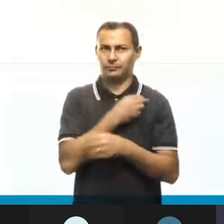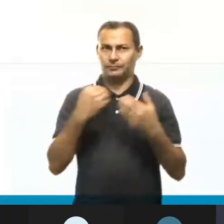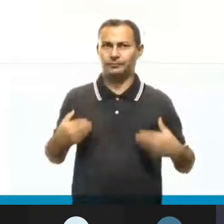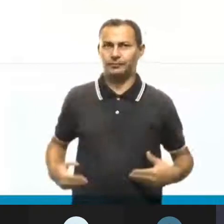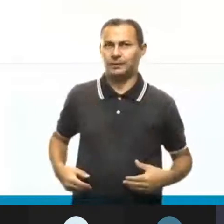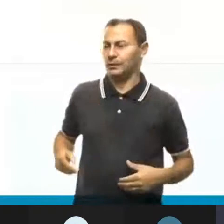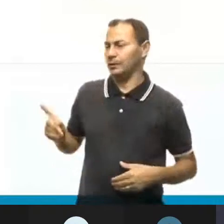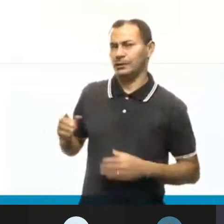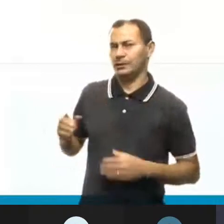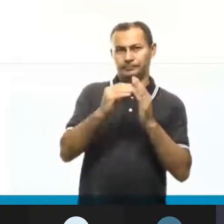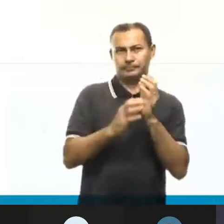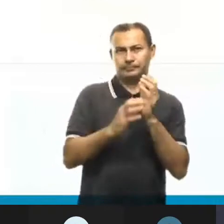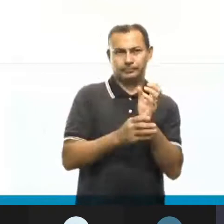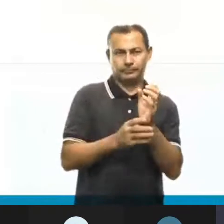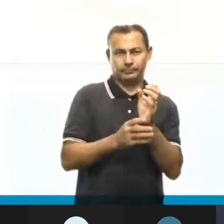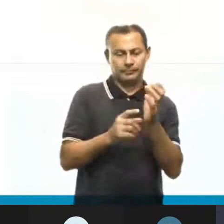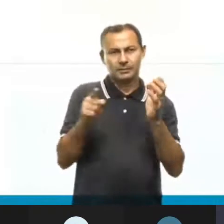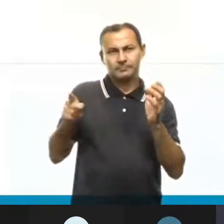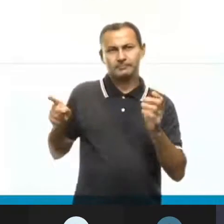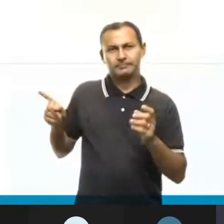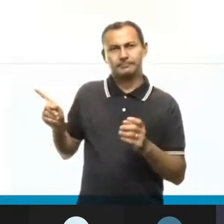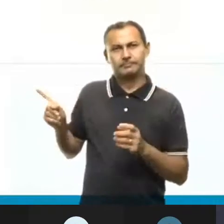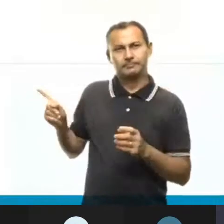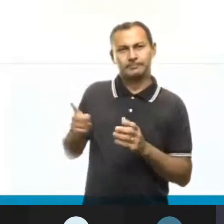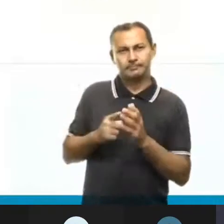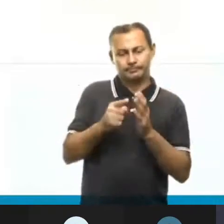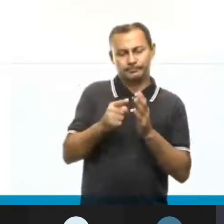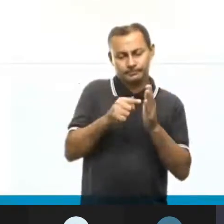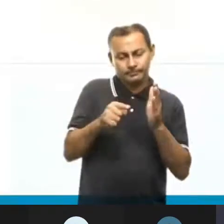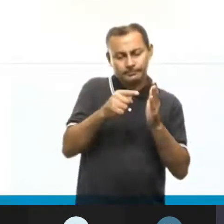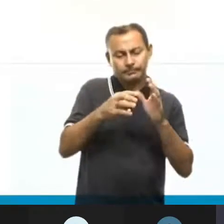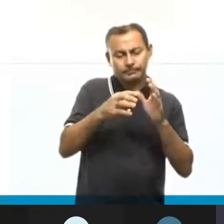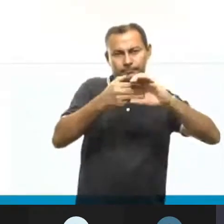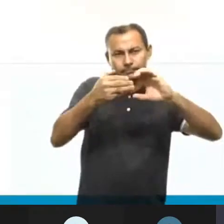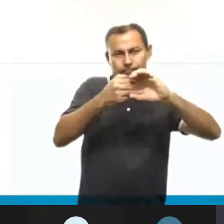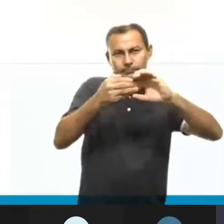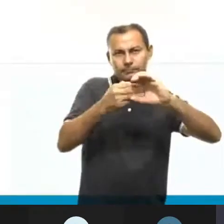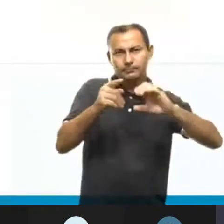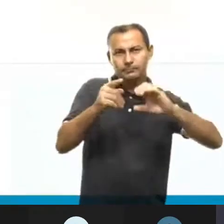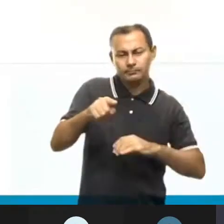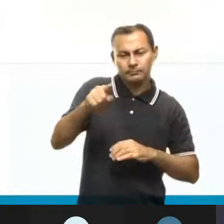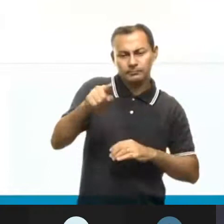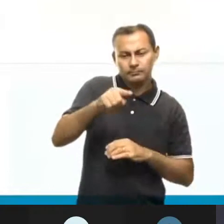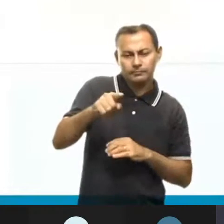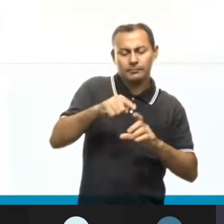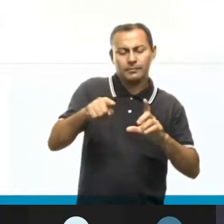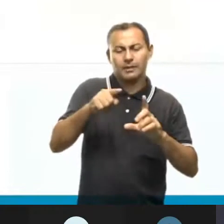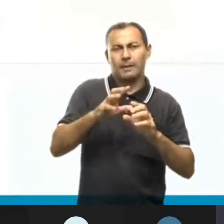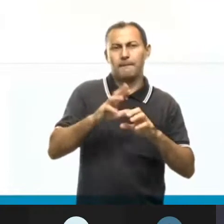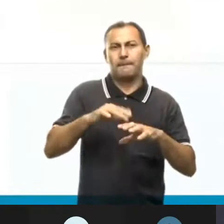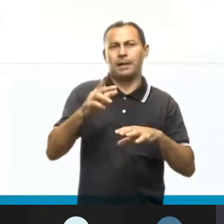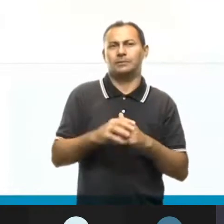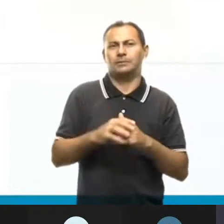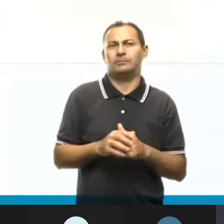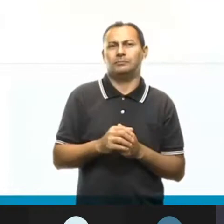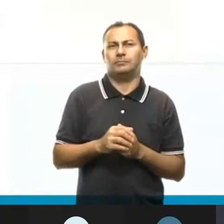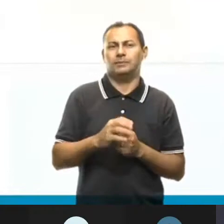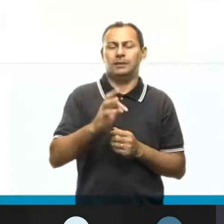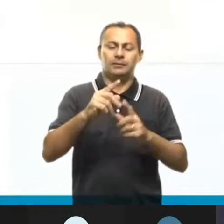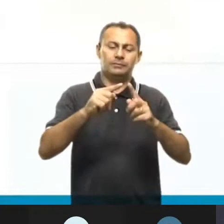abaixo aqui no epitélio, essas células aqui, ó, tá? Essas células aqui, elas são mais, né, são células aqui